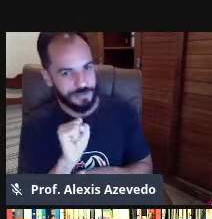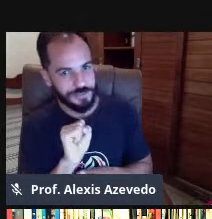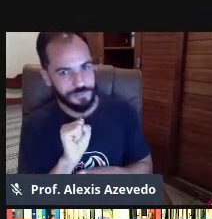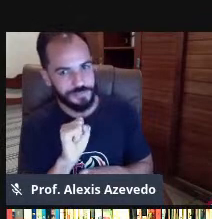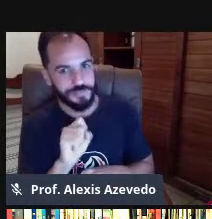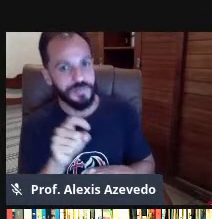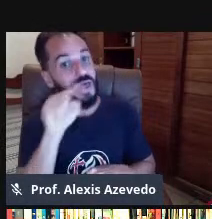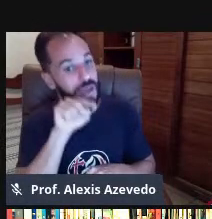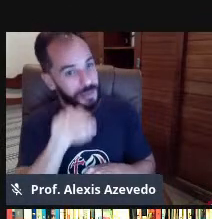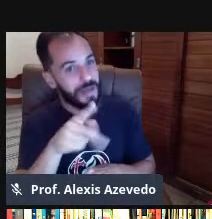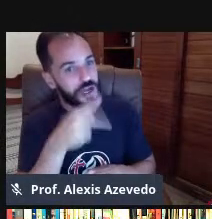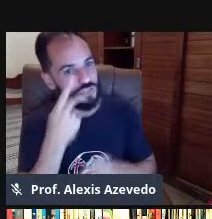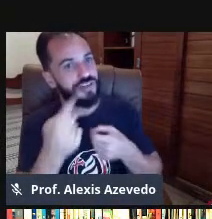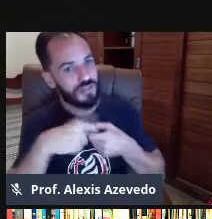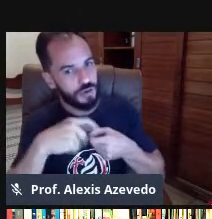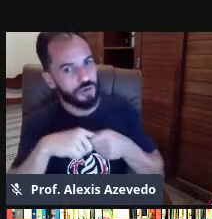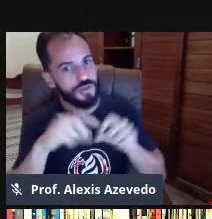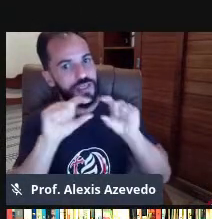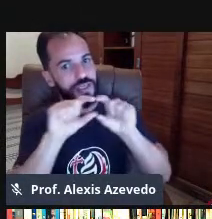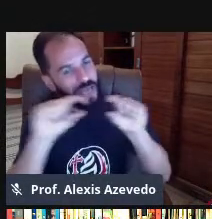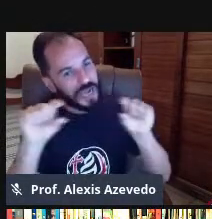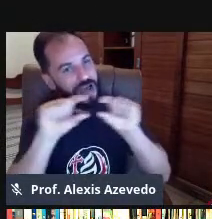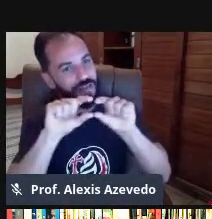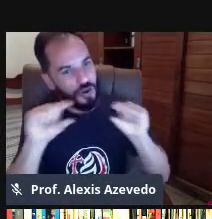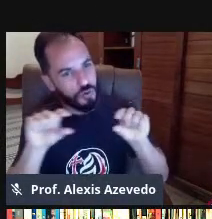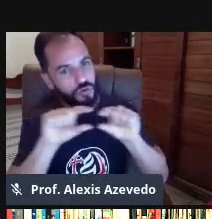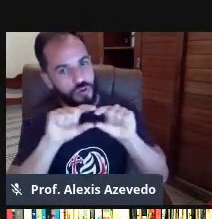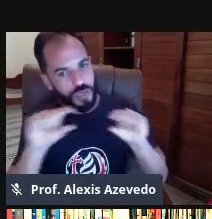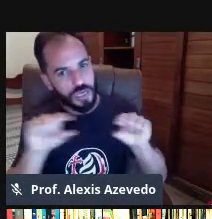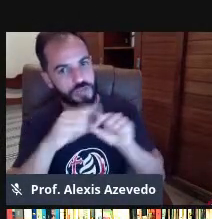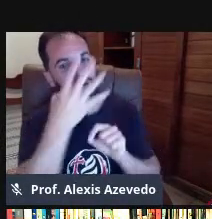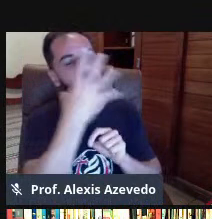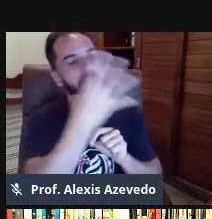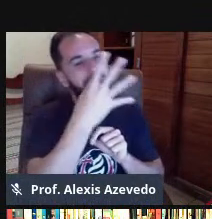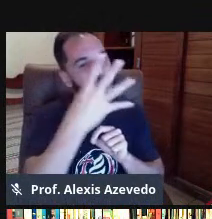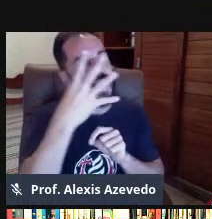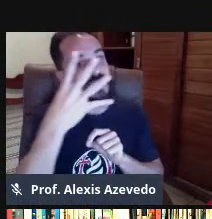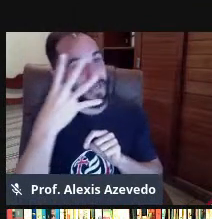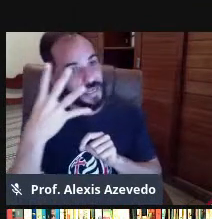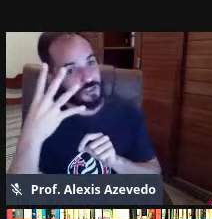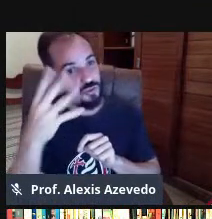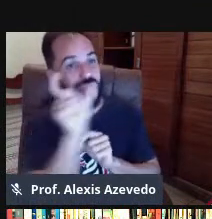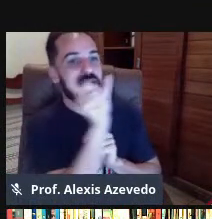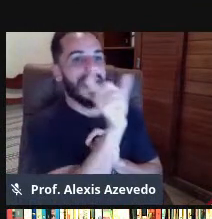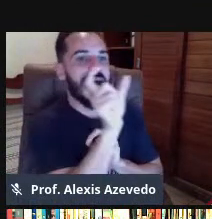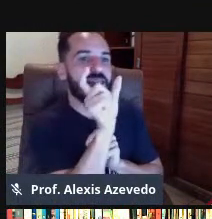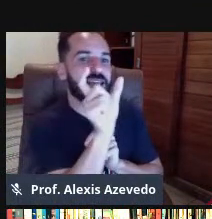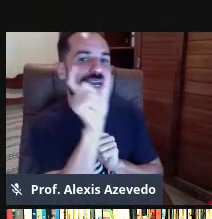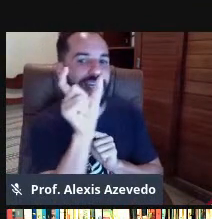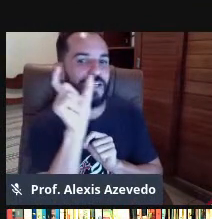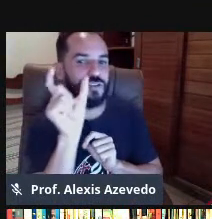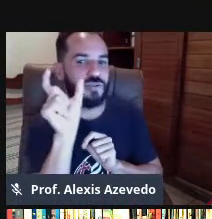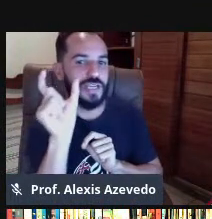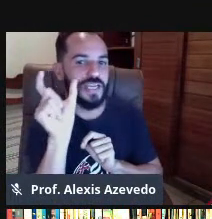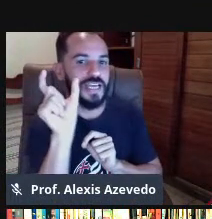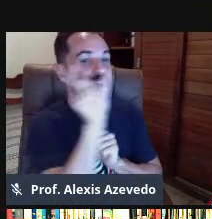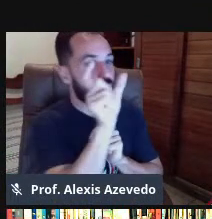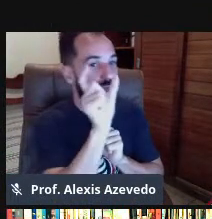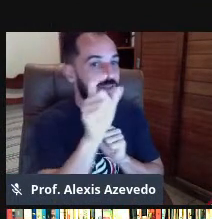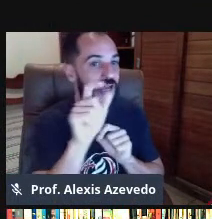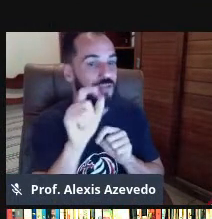embaixo, como eu disse antes, cada quadradinho são 4 créditos, né? São 4